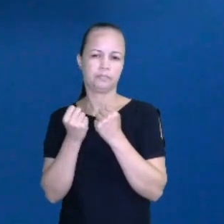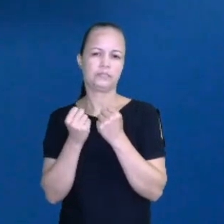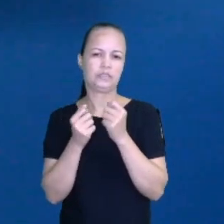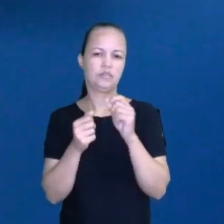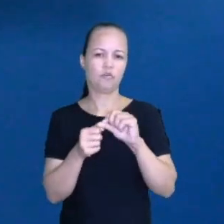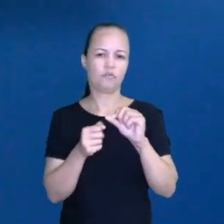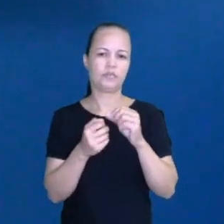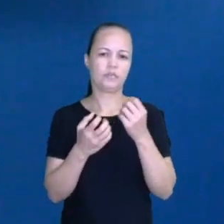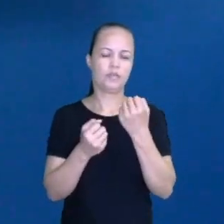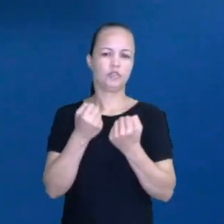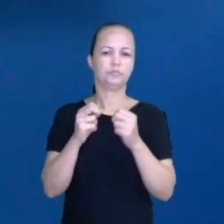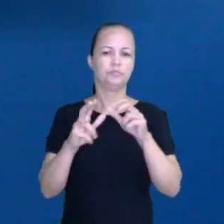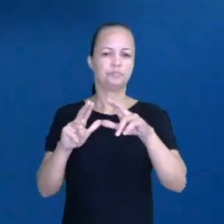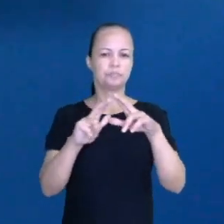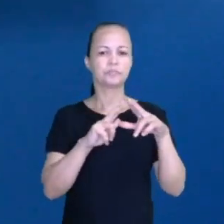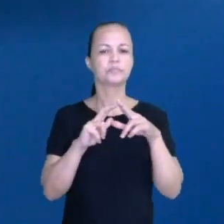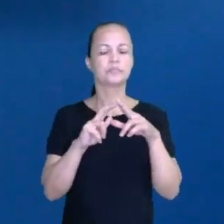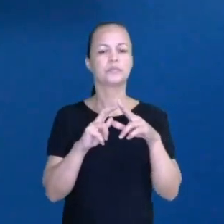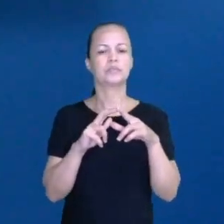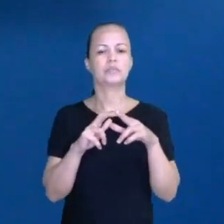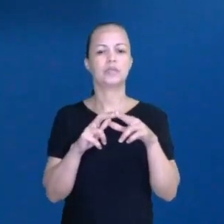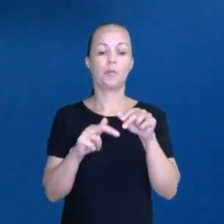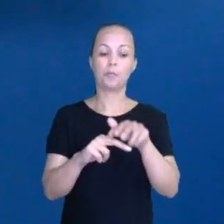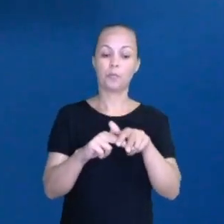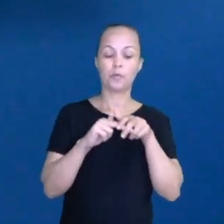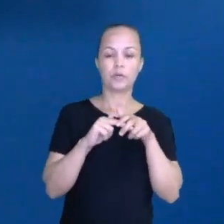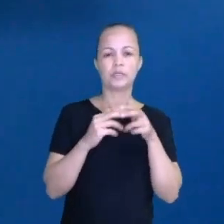vão fazer a reciclagem. Por isso que eles fazem